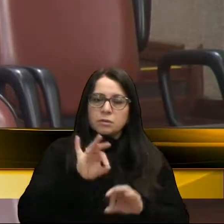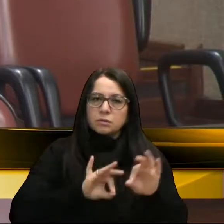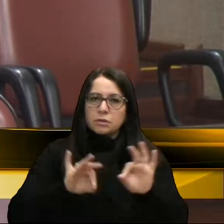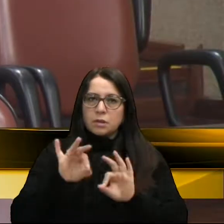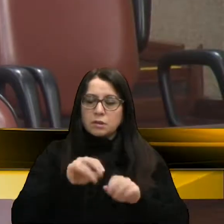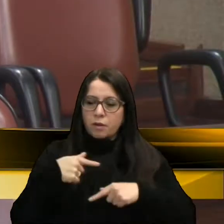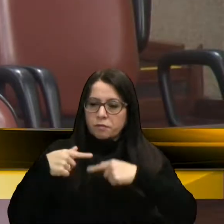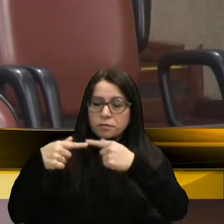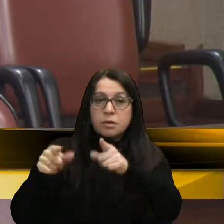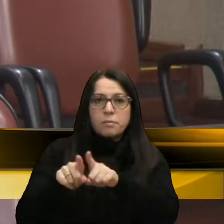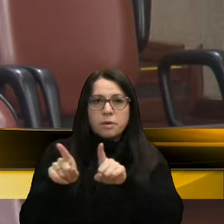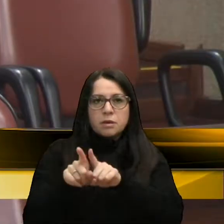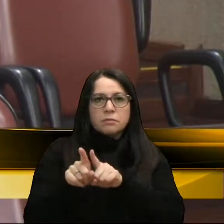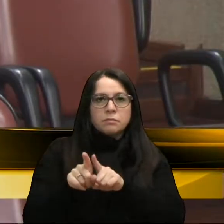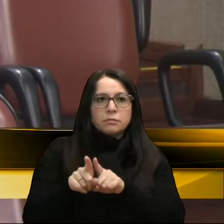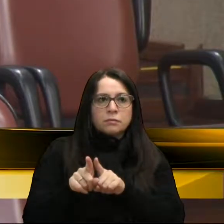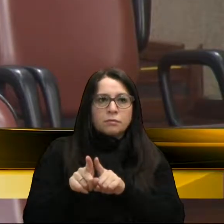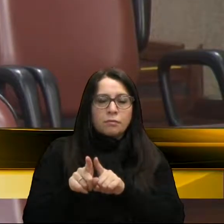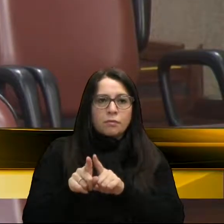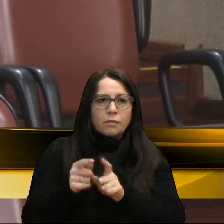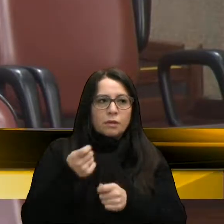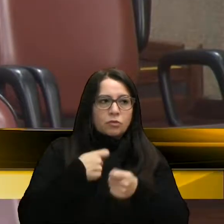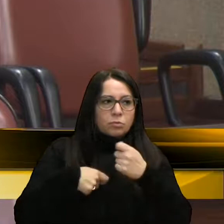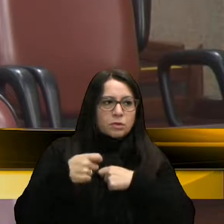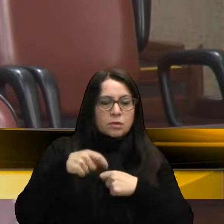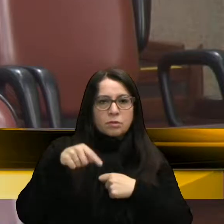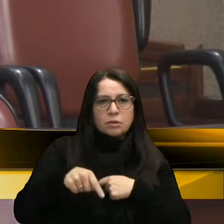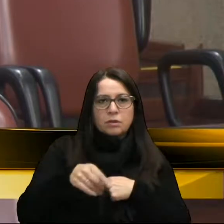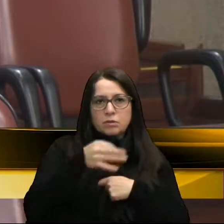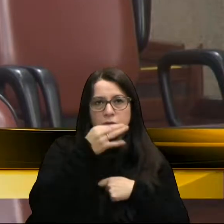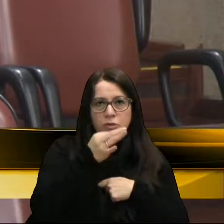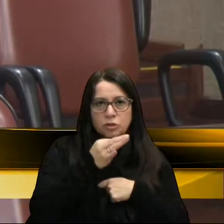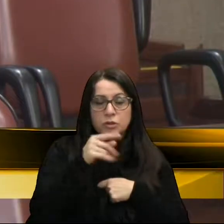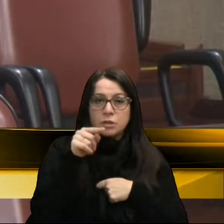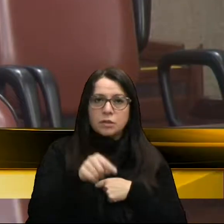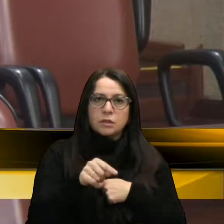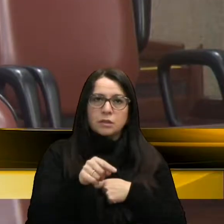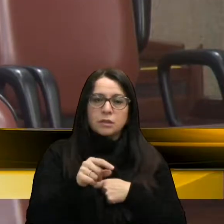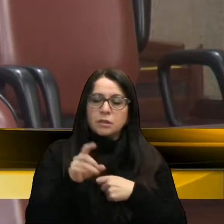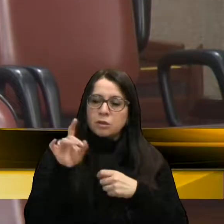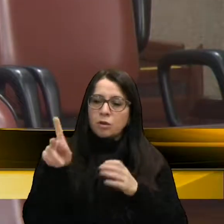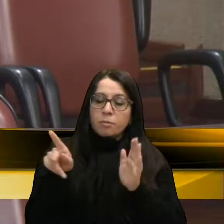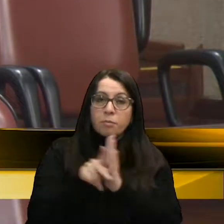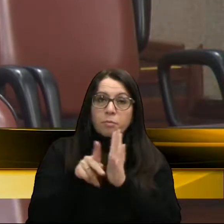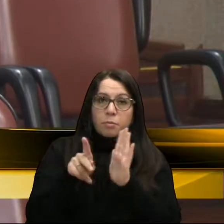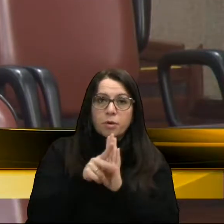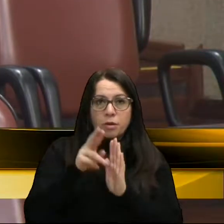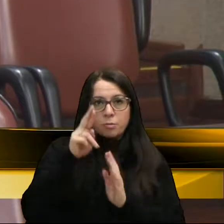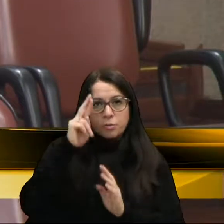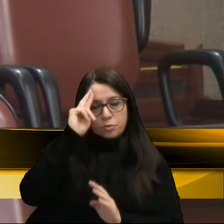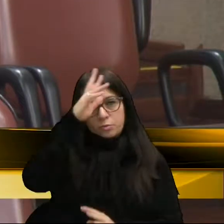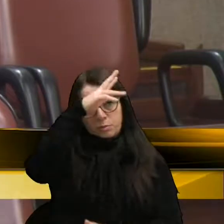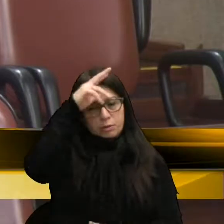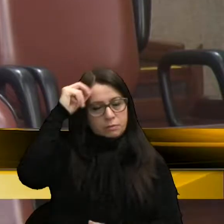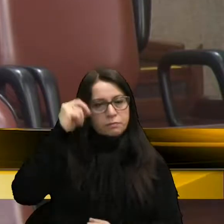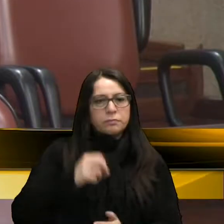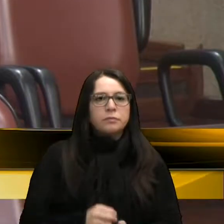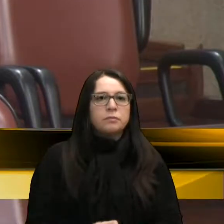e funcionamento da administração municipal, sendo esta exclusivamente do chefe do